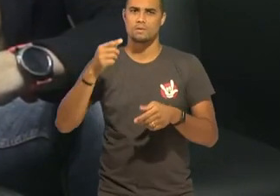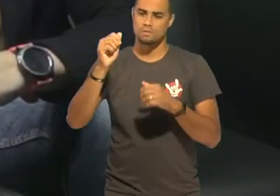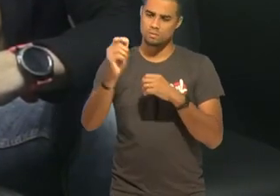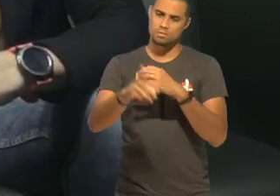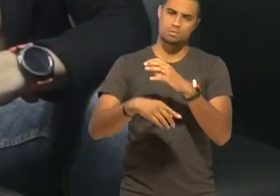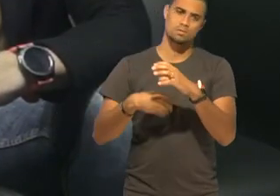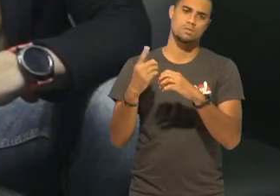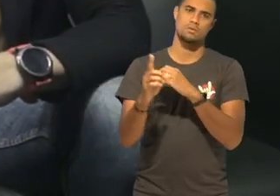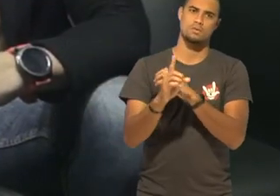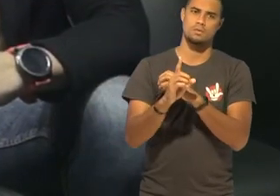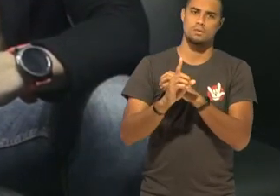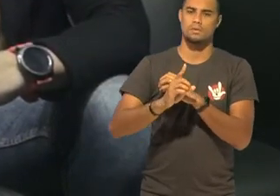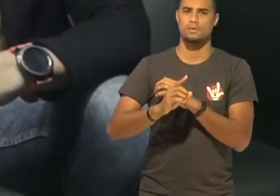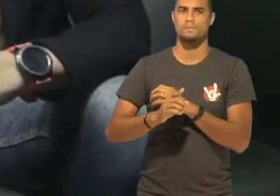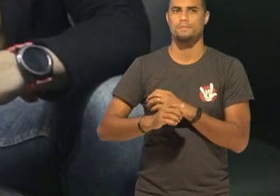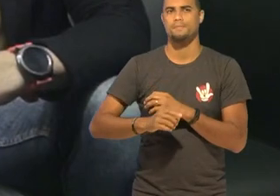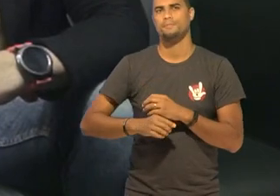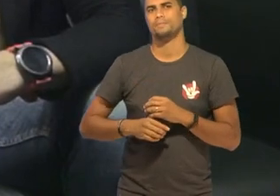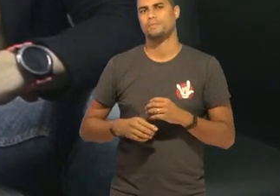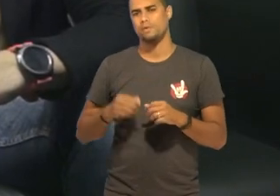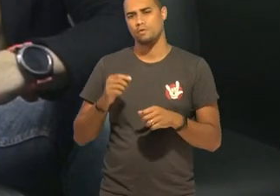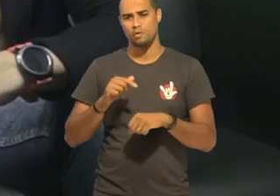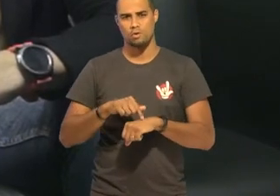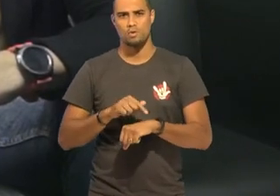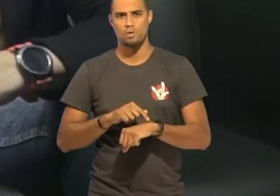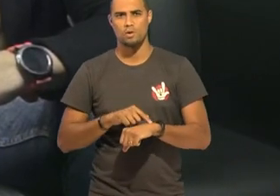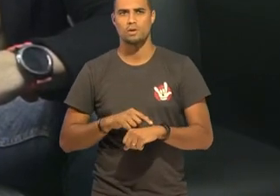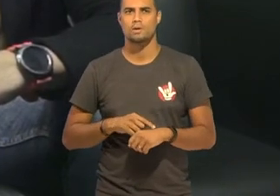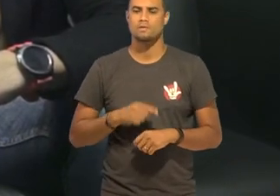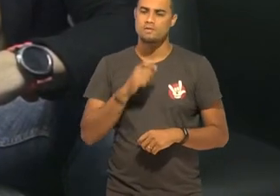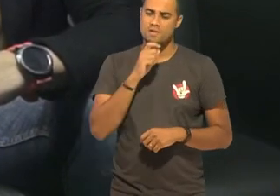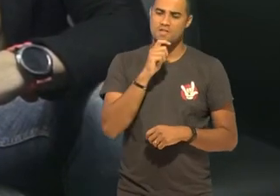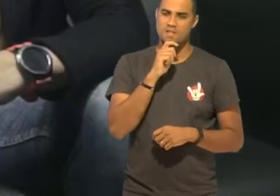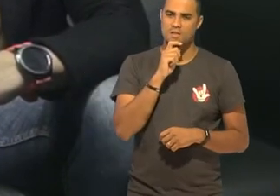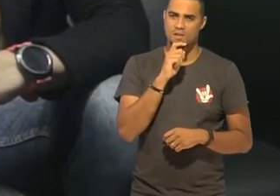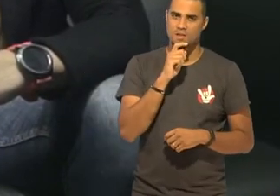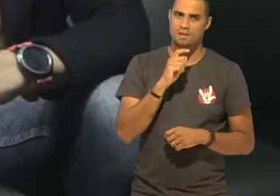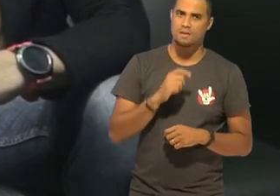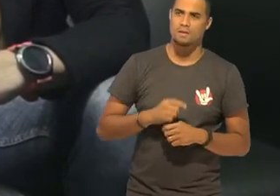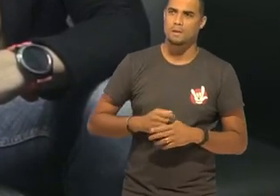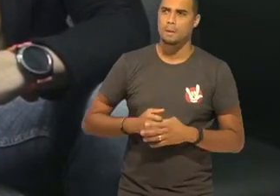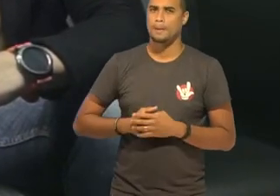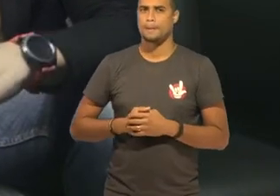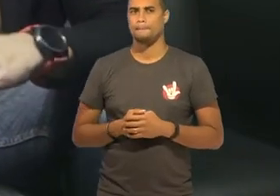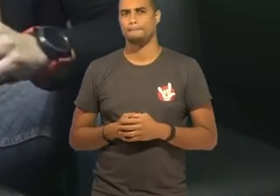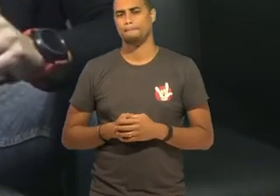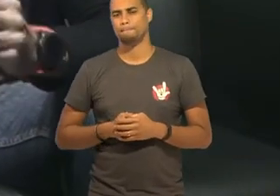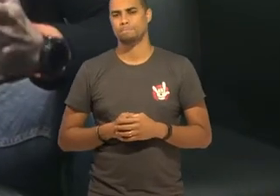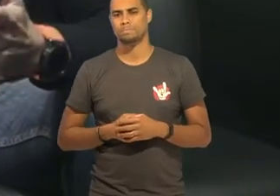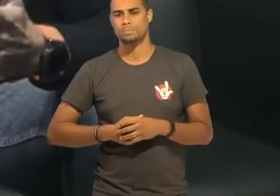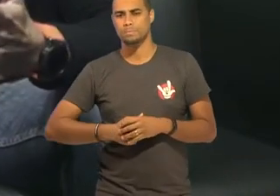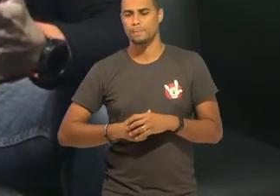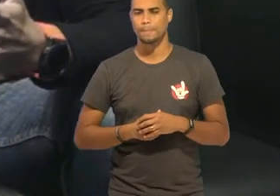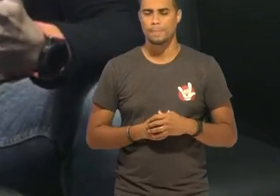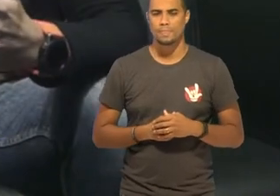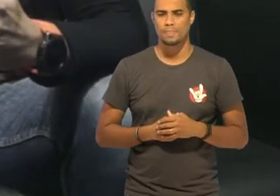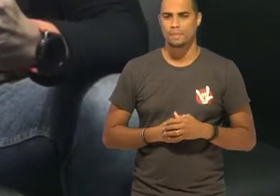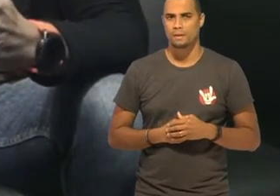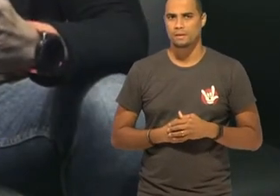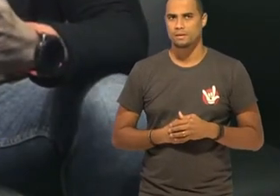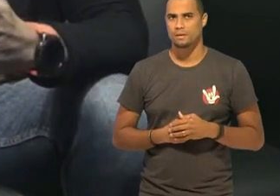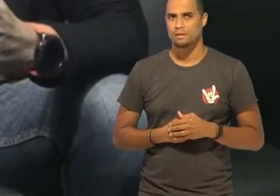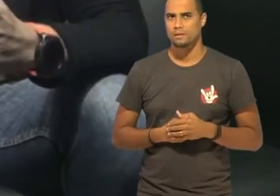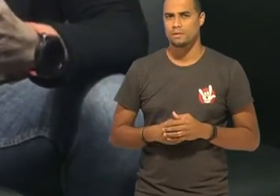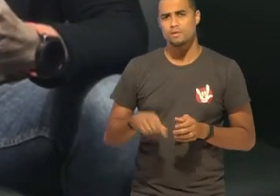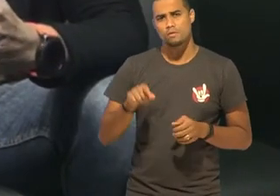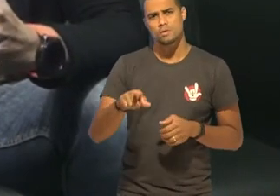você grava o seu desafio, o seu challenge, e envia para o seu supervisor. E o seu supervisor fará com que